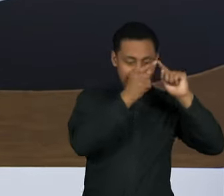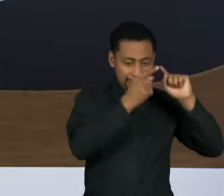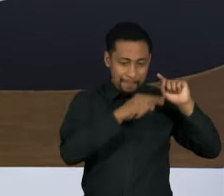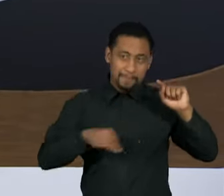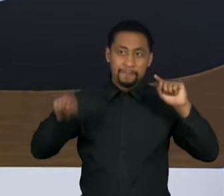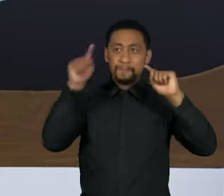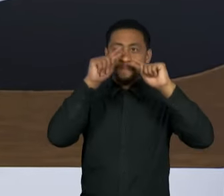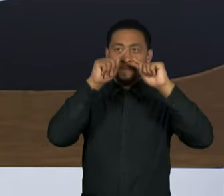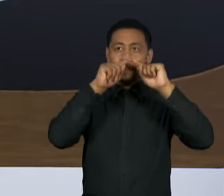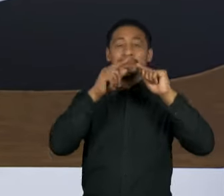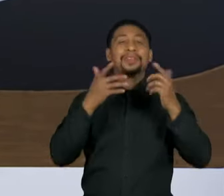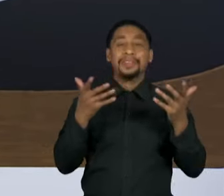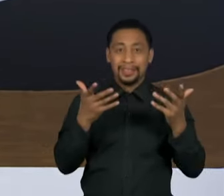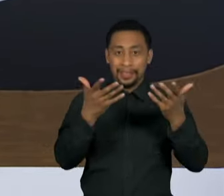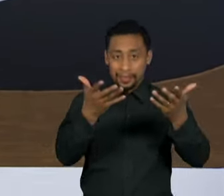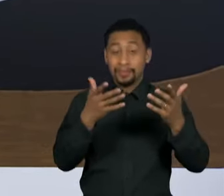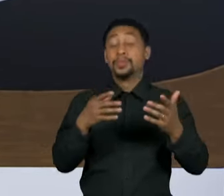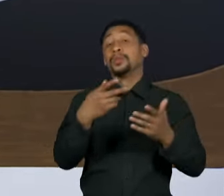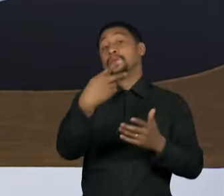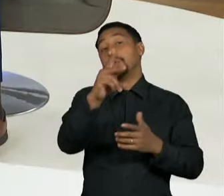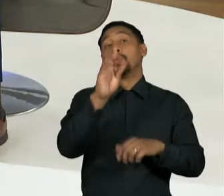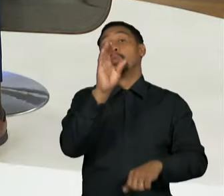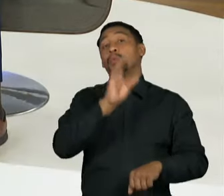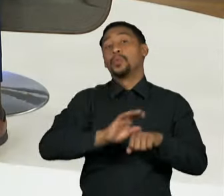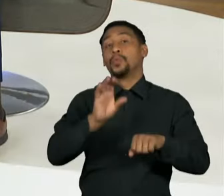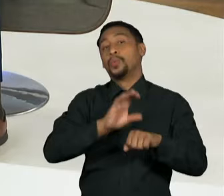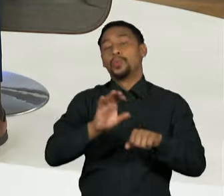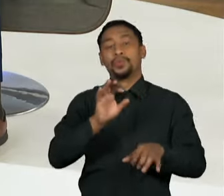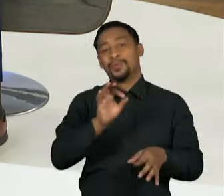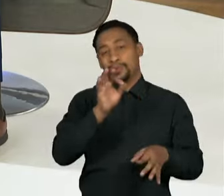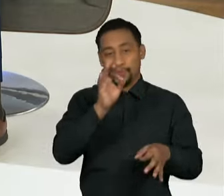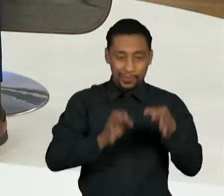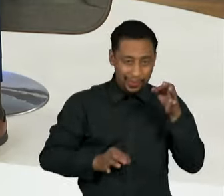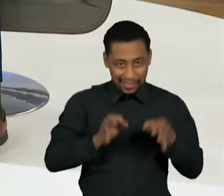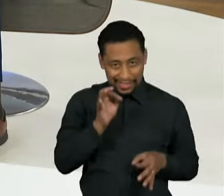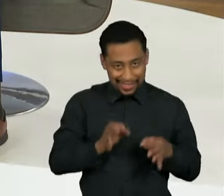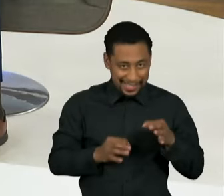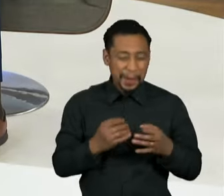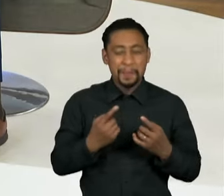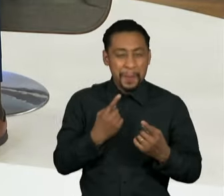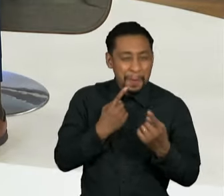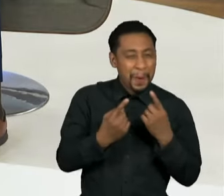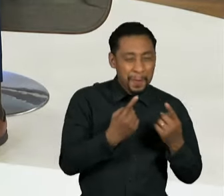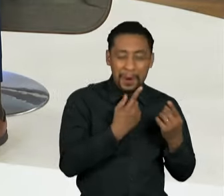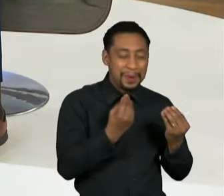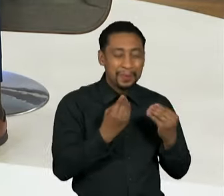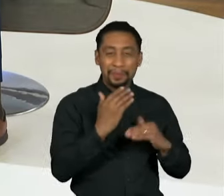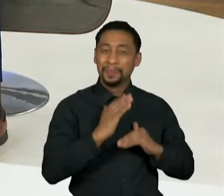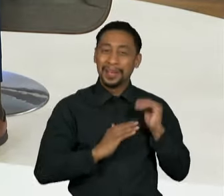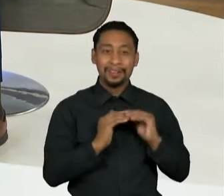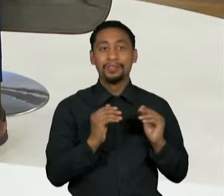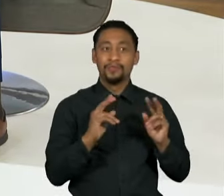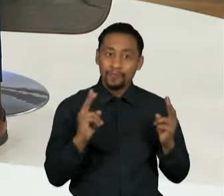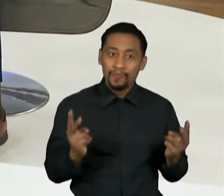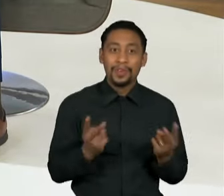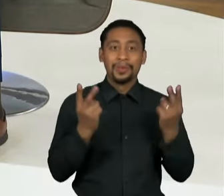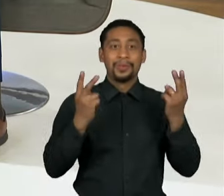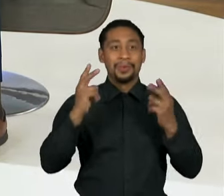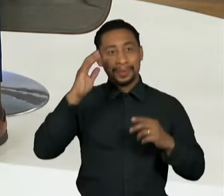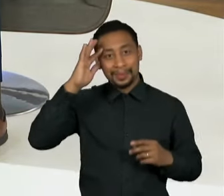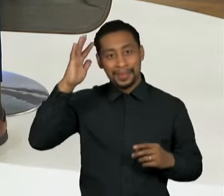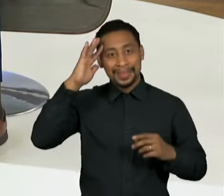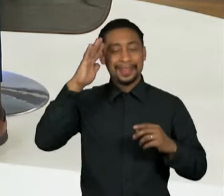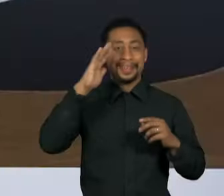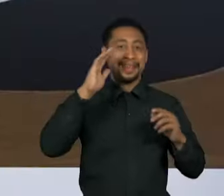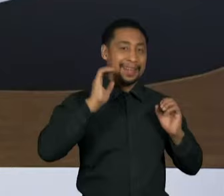o seu curso Justiça faz justamente essa discussão na prática de valores filosóficos,